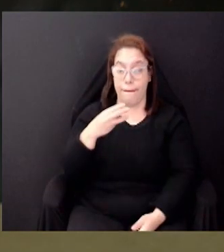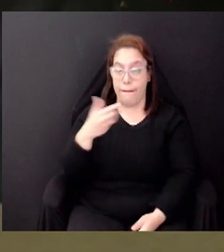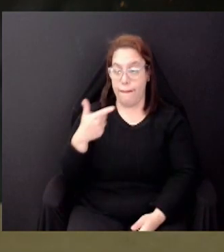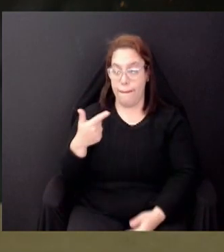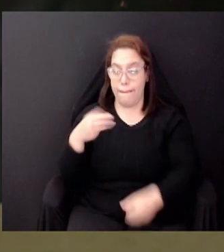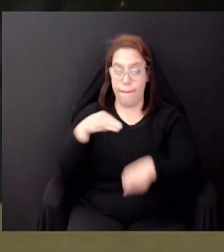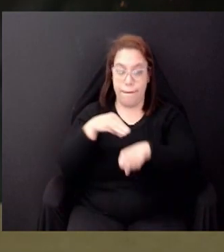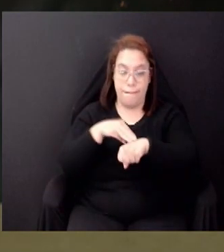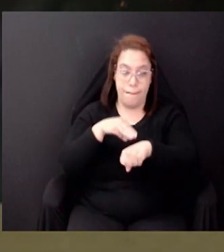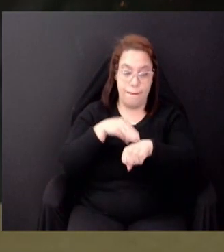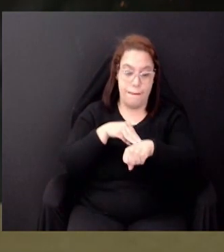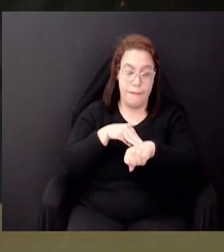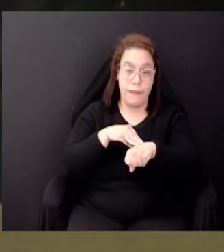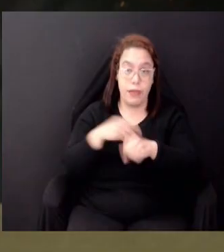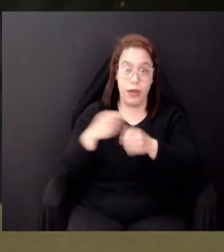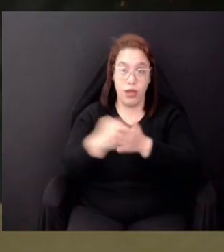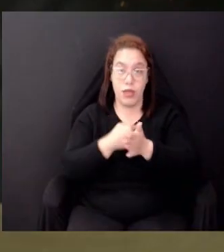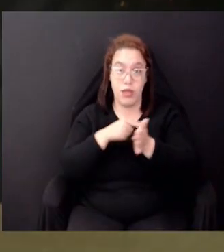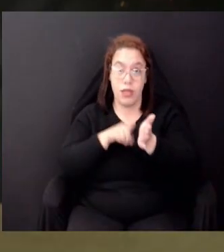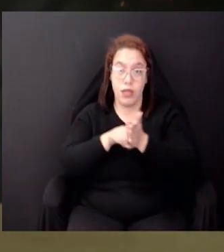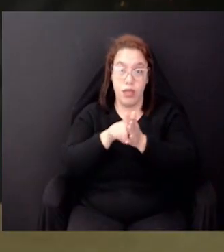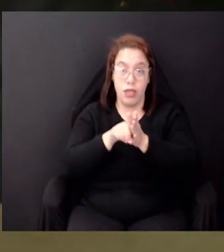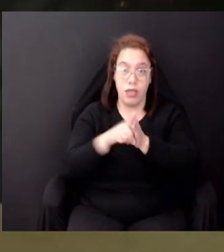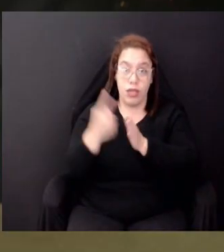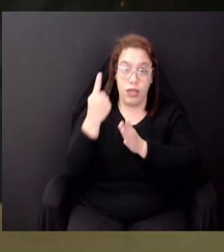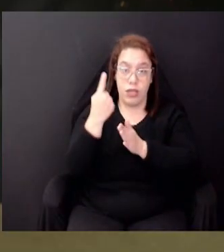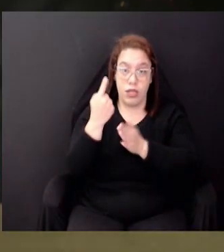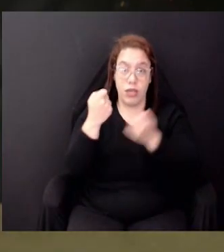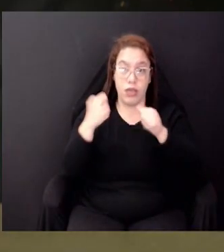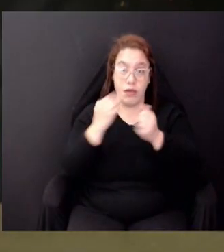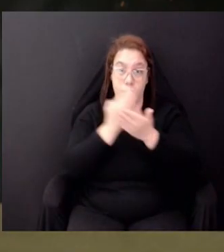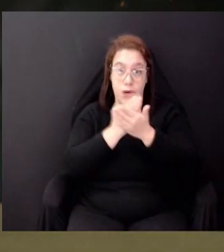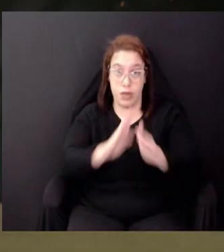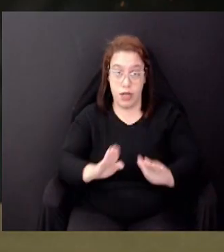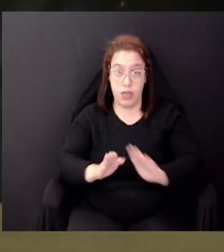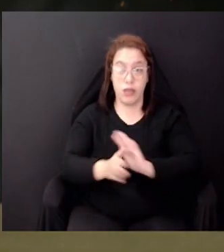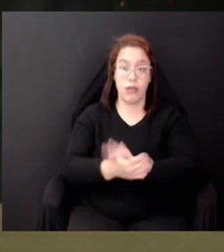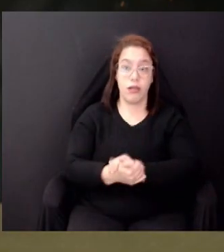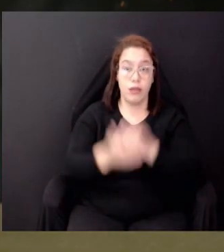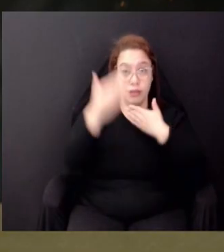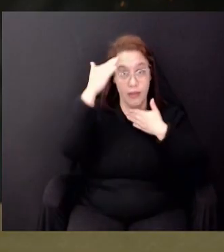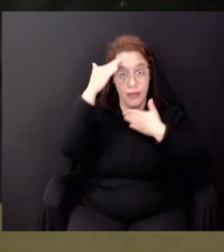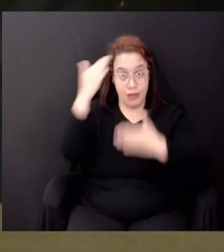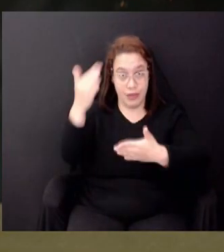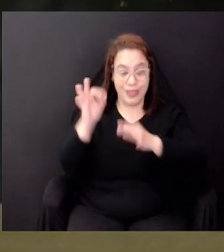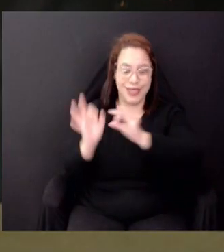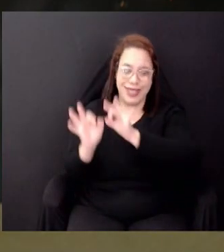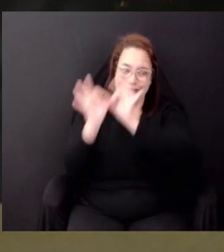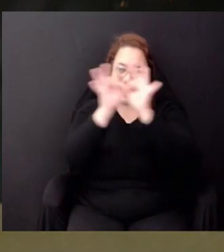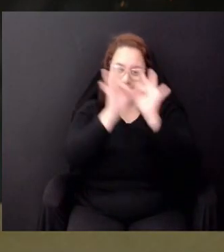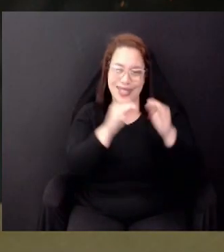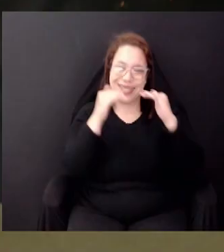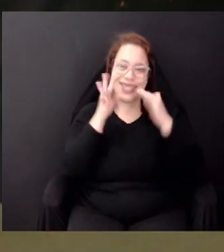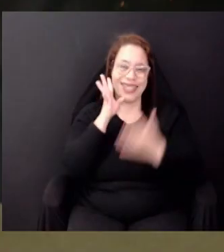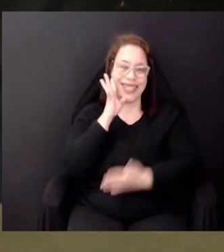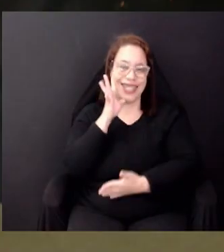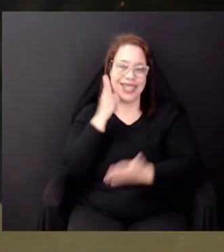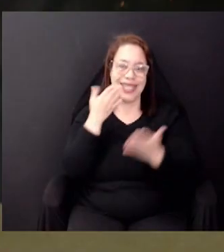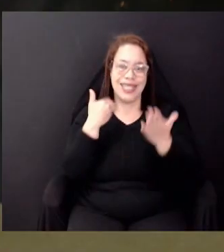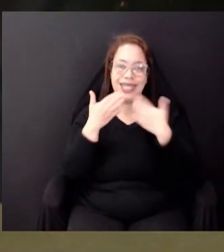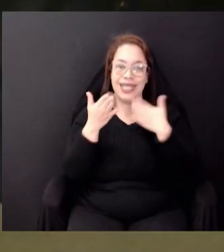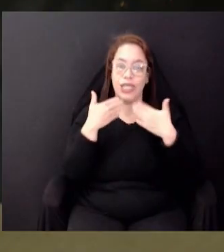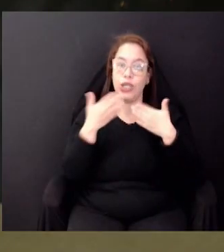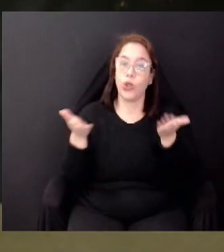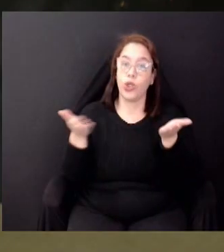Tem mais perguntas? Se tiver, coloca mais uma, a gente já precisa encerrar. A gente agradece você aí de casa, né? Que legal o nosso bate-papo de hoje, a gente falando